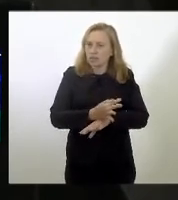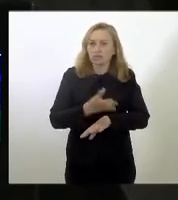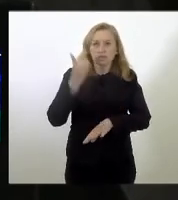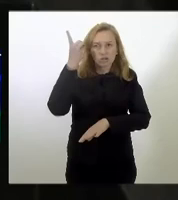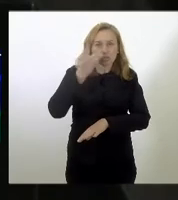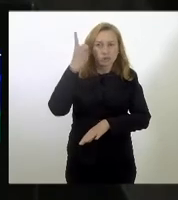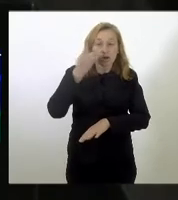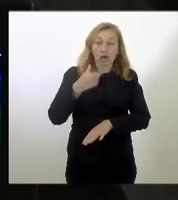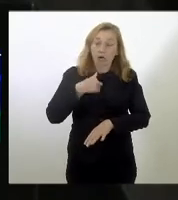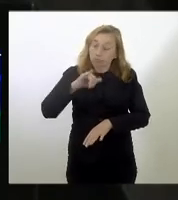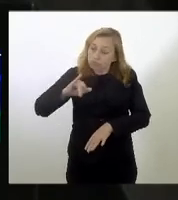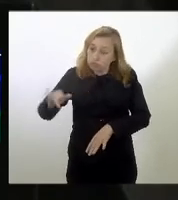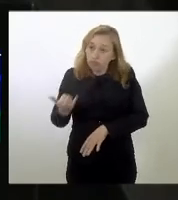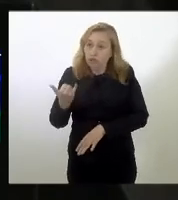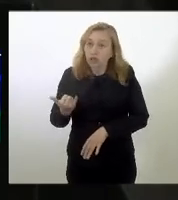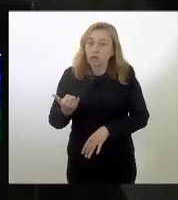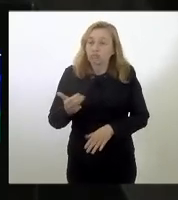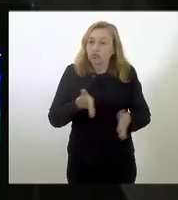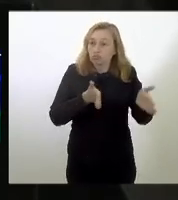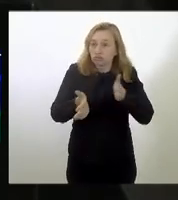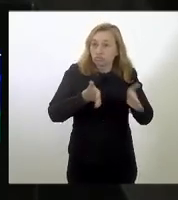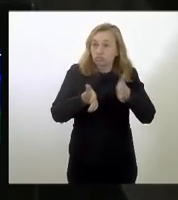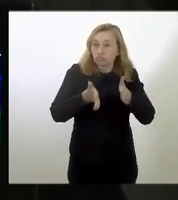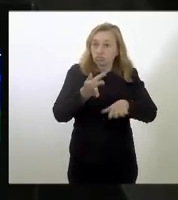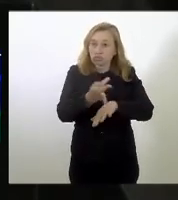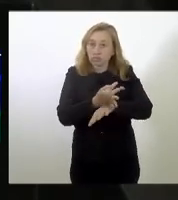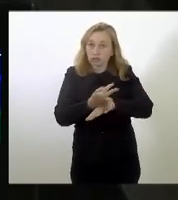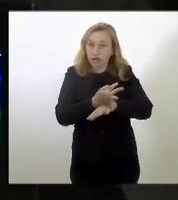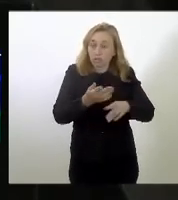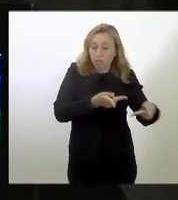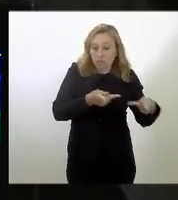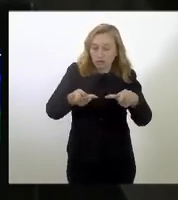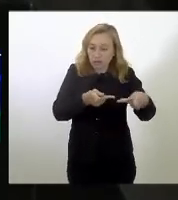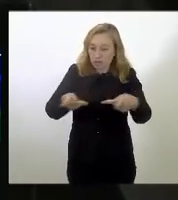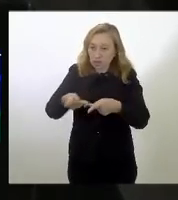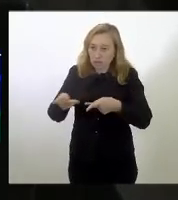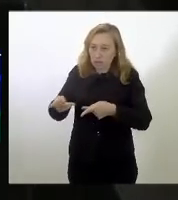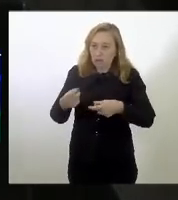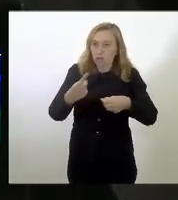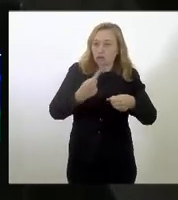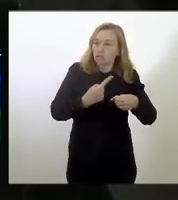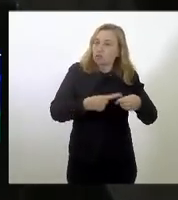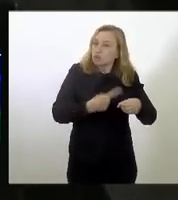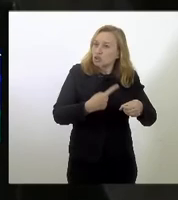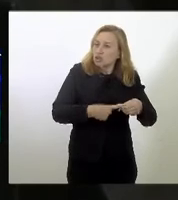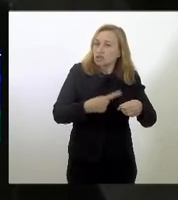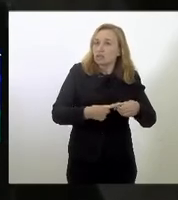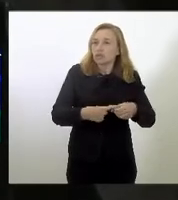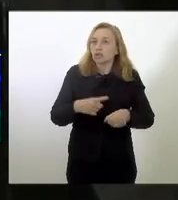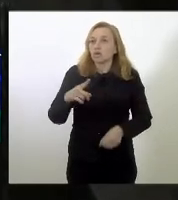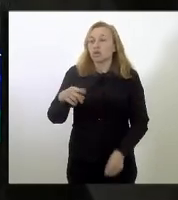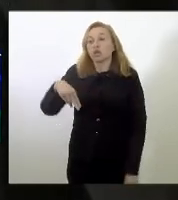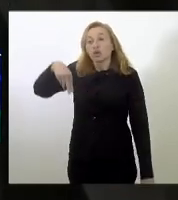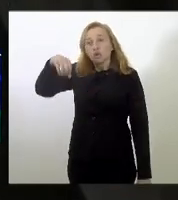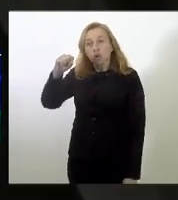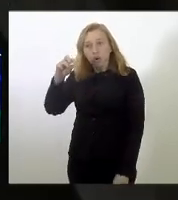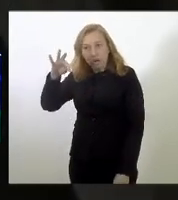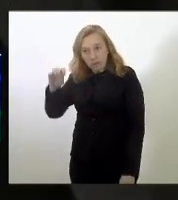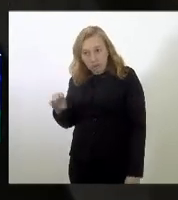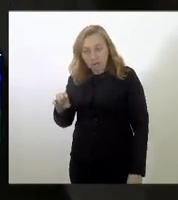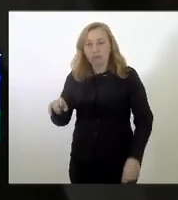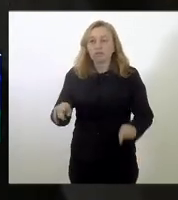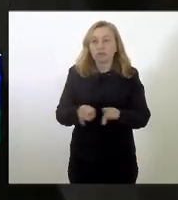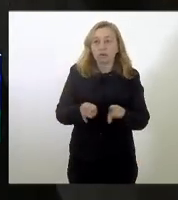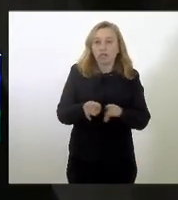de recesso para visitar os municípios da região norte e noroeste do nosso estado. Ouvi as